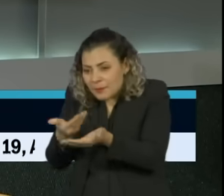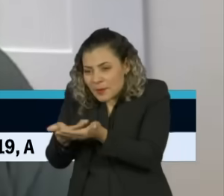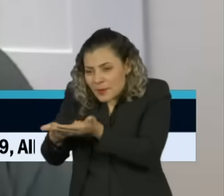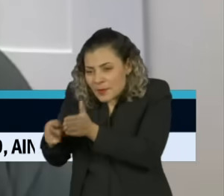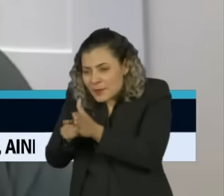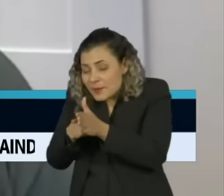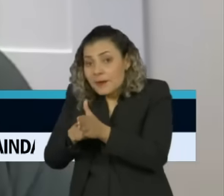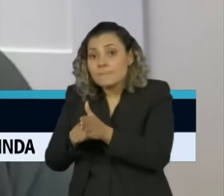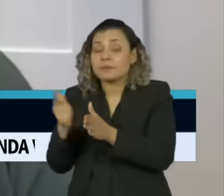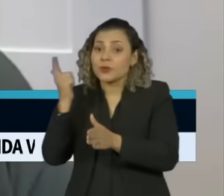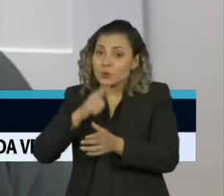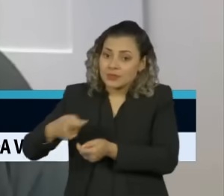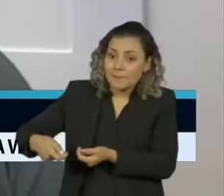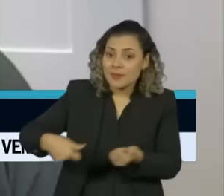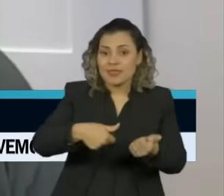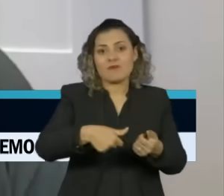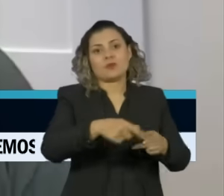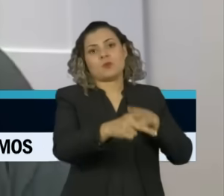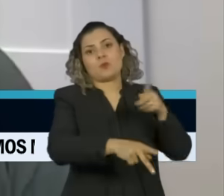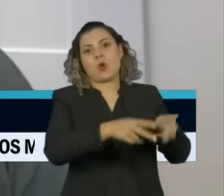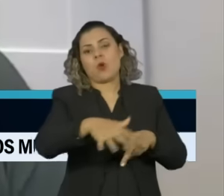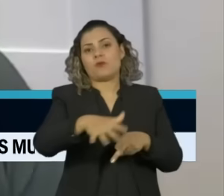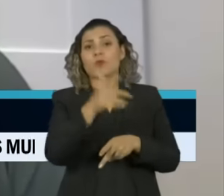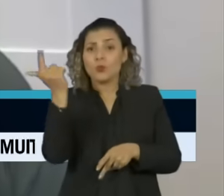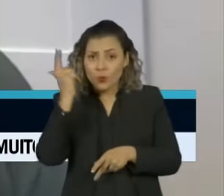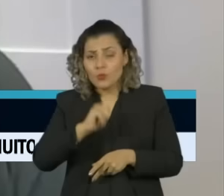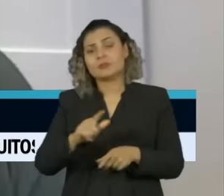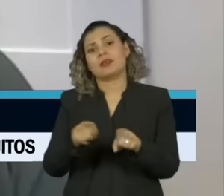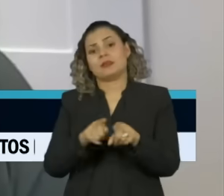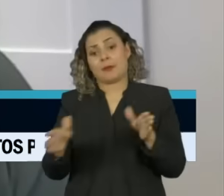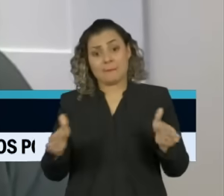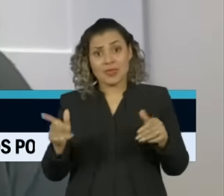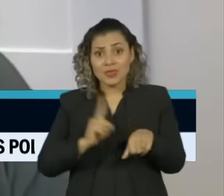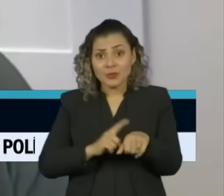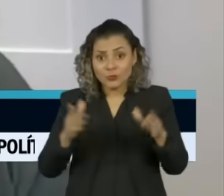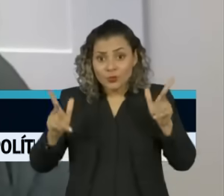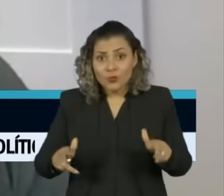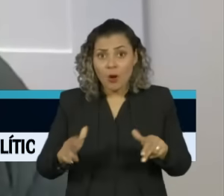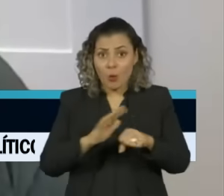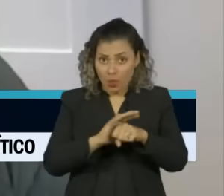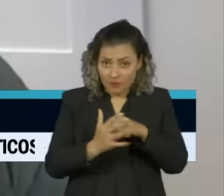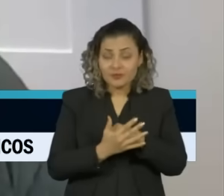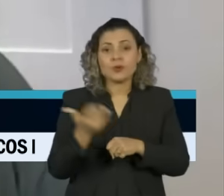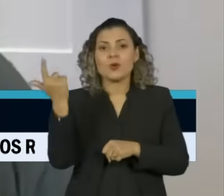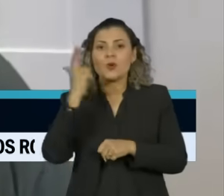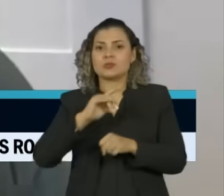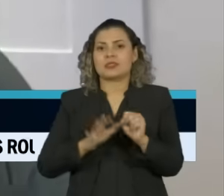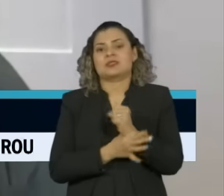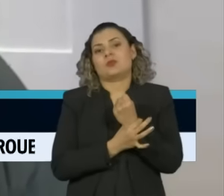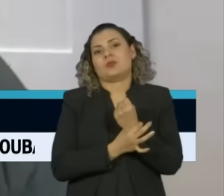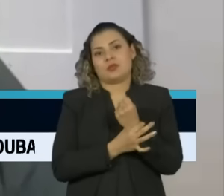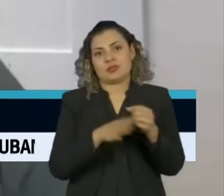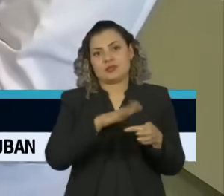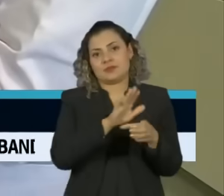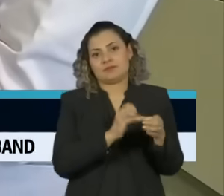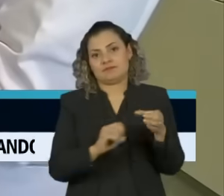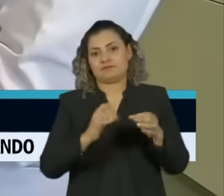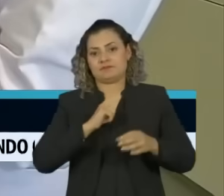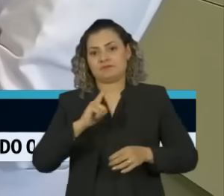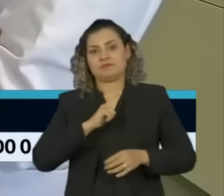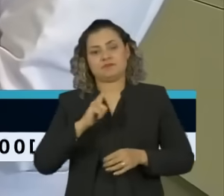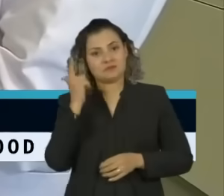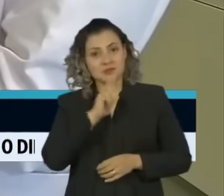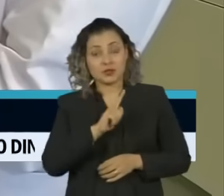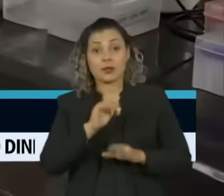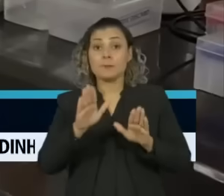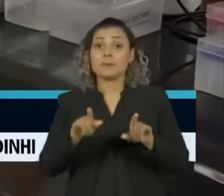em benefício da sua população, consegue, em um momento como esse, ter também uma pequena segurança sanitária.